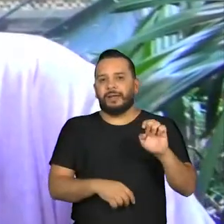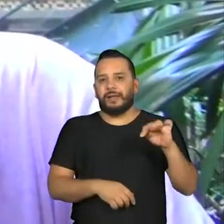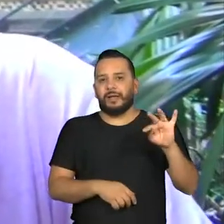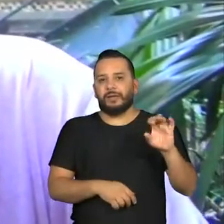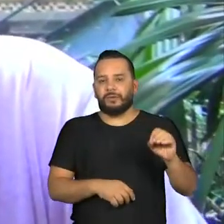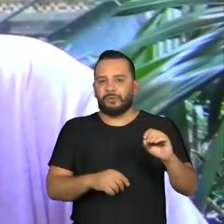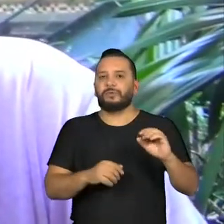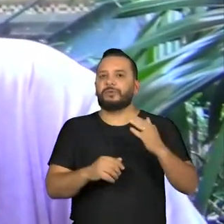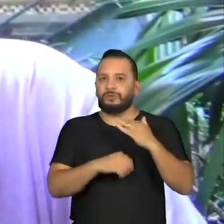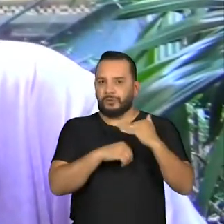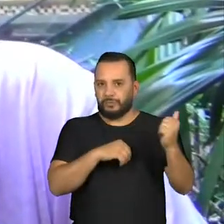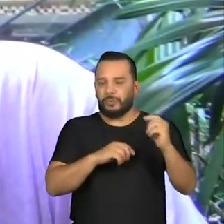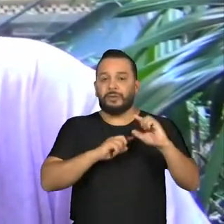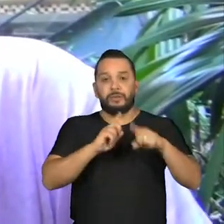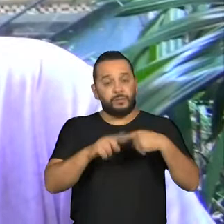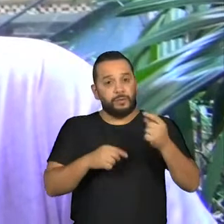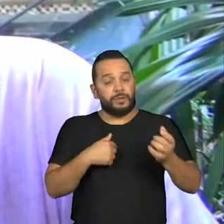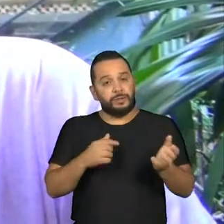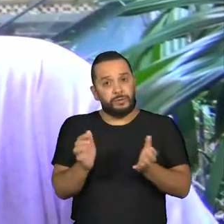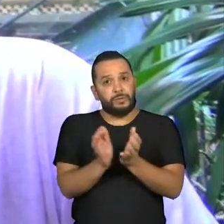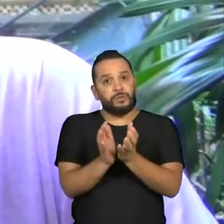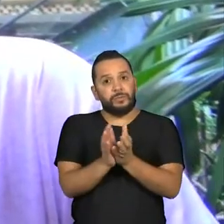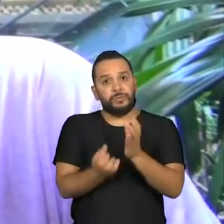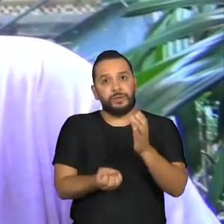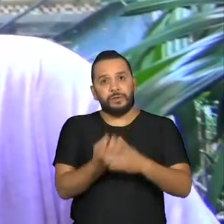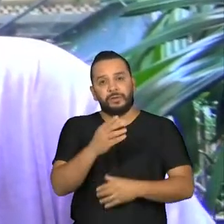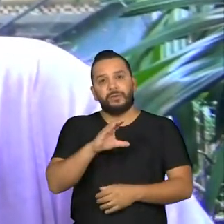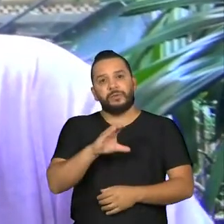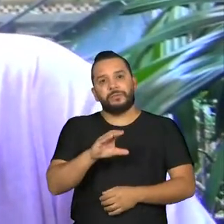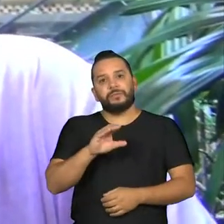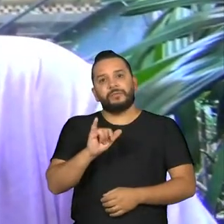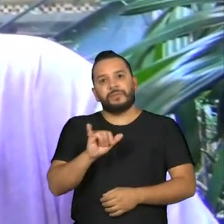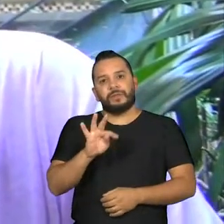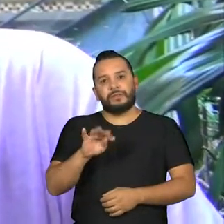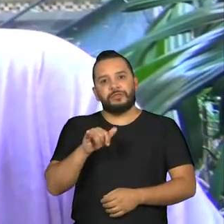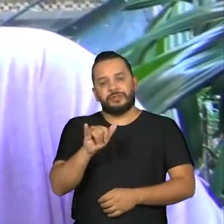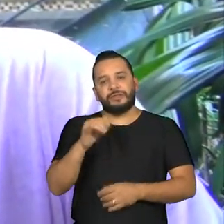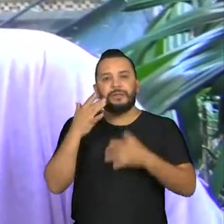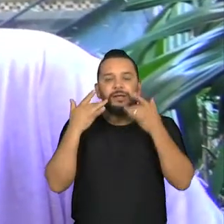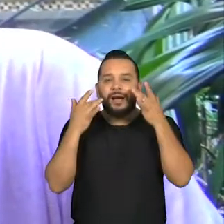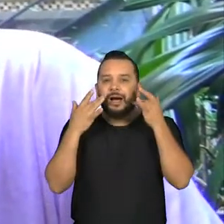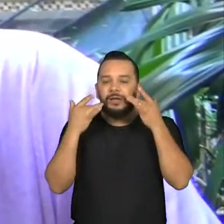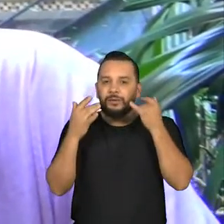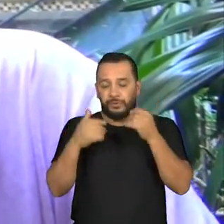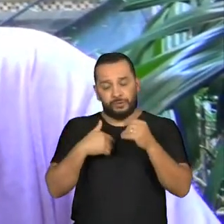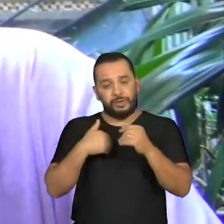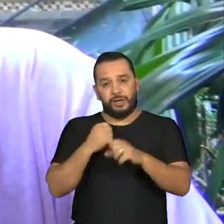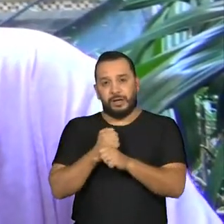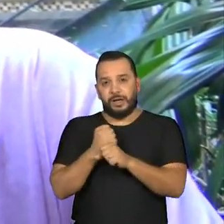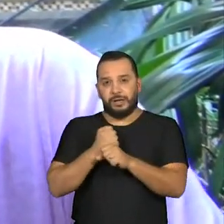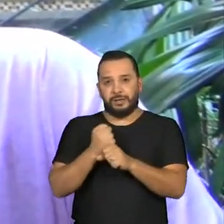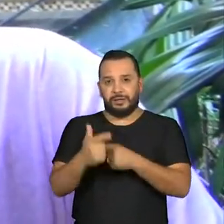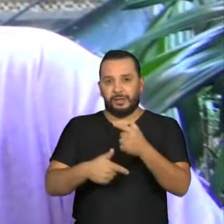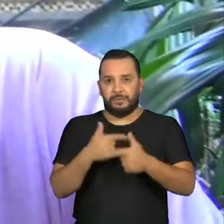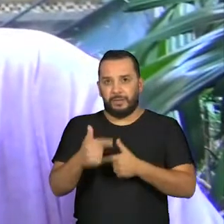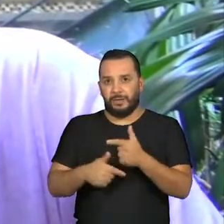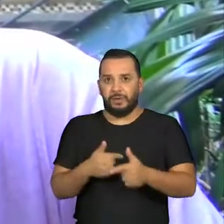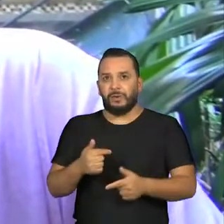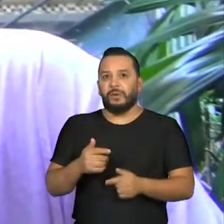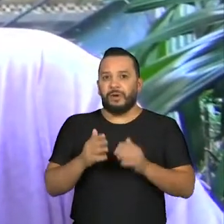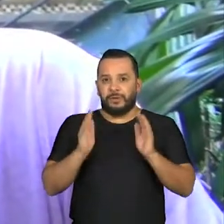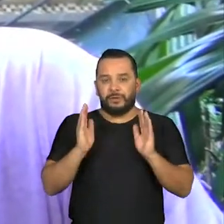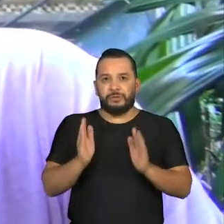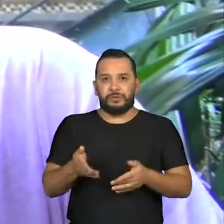E depois a gente formou o nosso próprio grupo, que se chamava City Teatro. E durante alguns anos a gente trabalhou com um